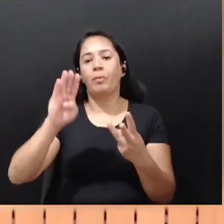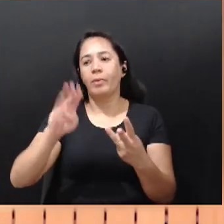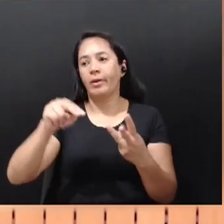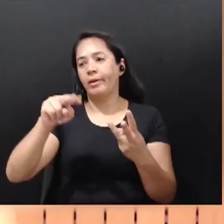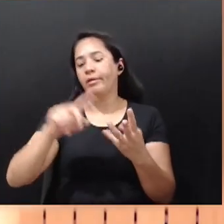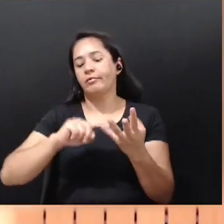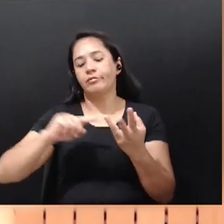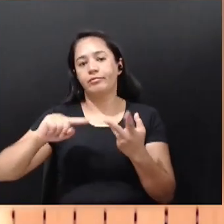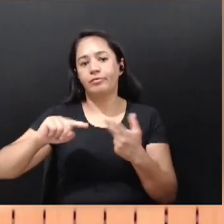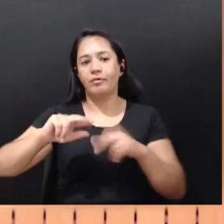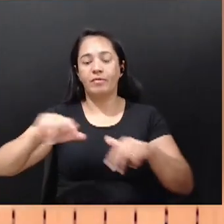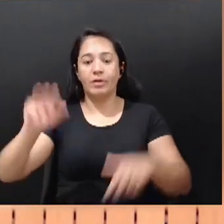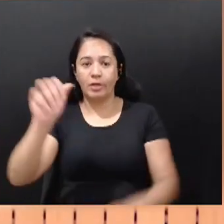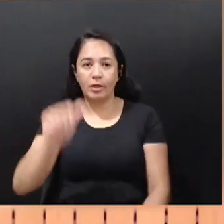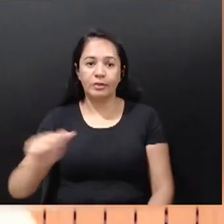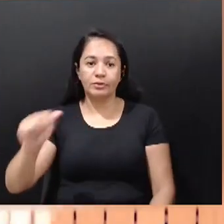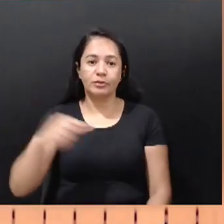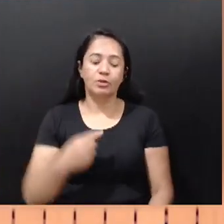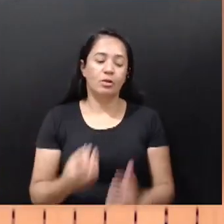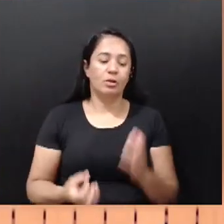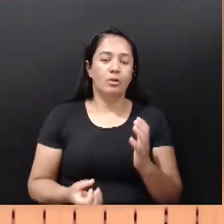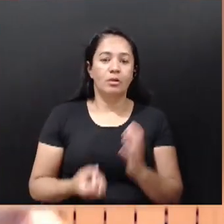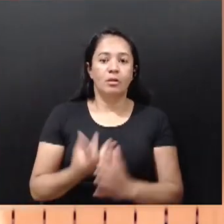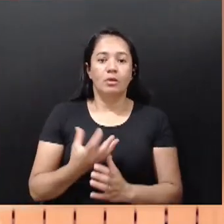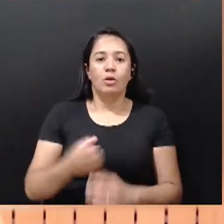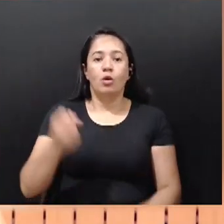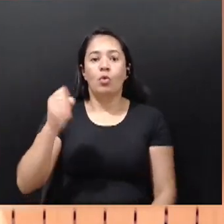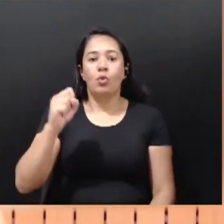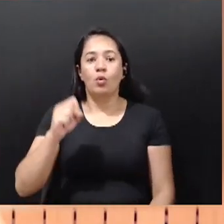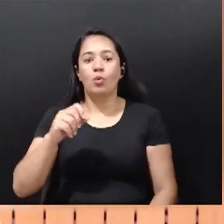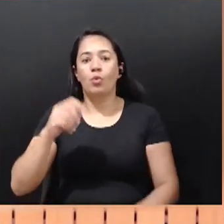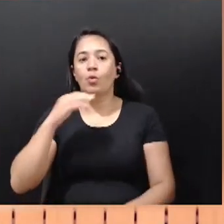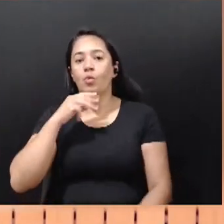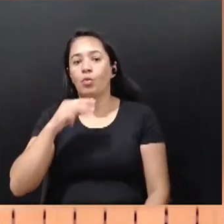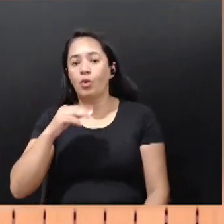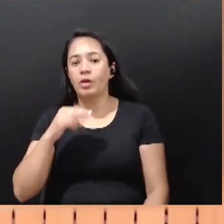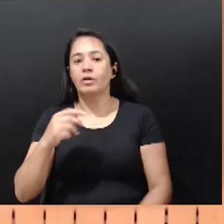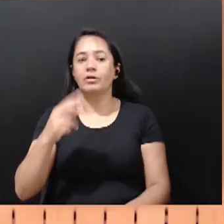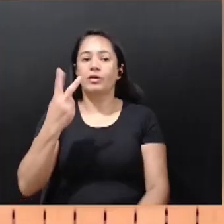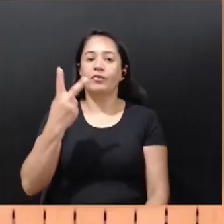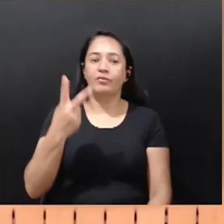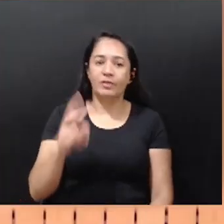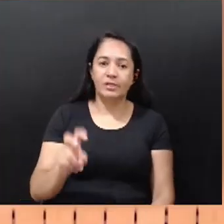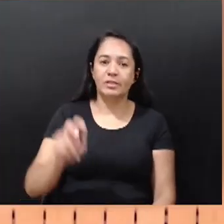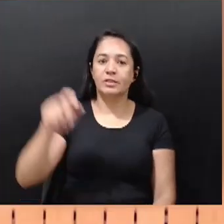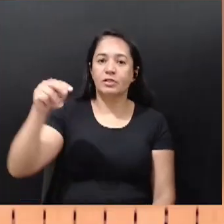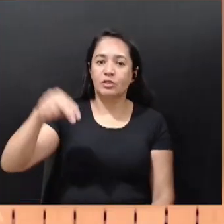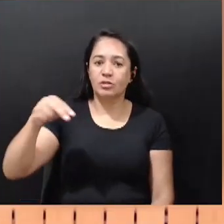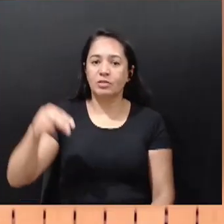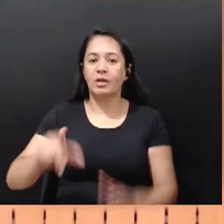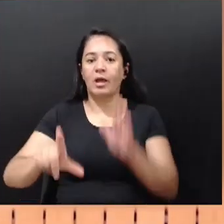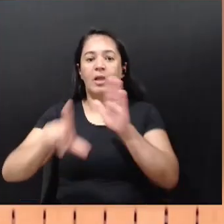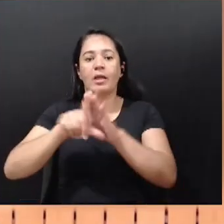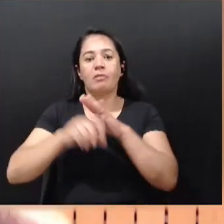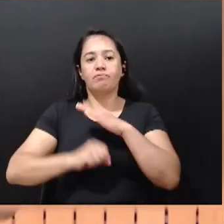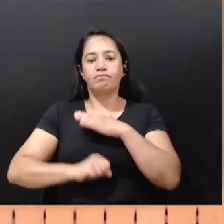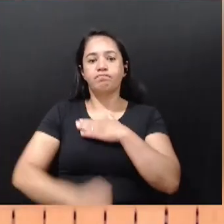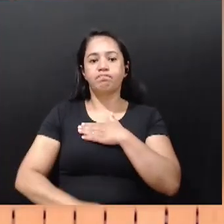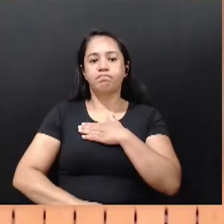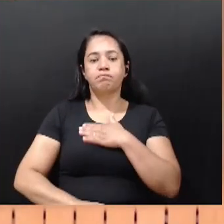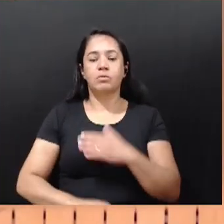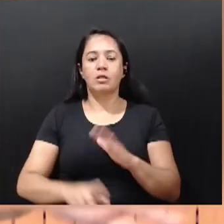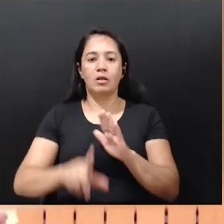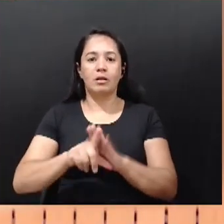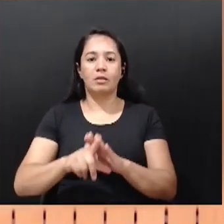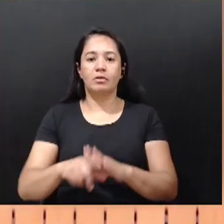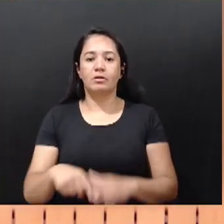que a gente constrói o 8 de março, o 25 de novembro, legalização do aborto, fomos para a Marcha das Margaridas, tivemos agora